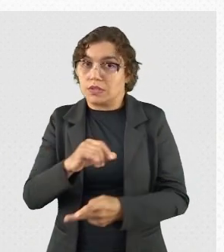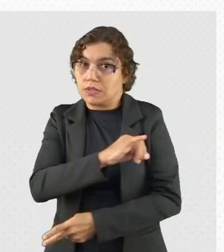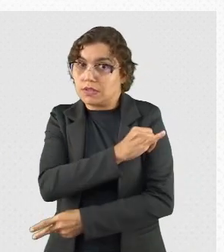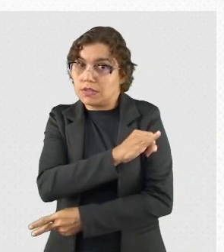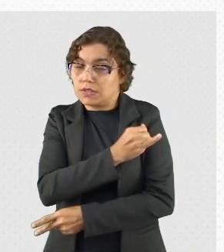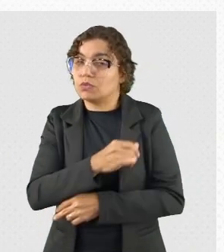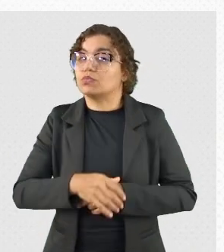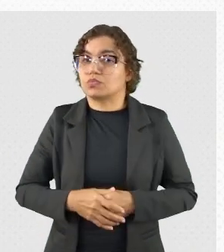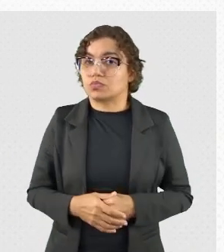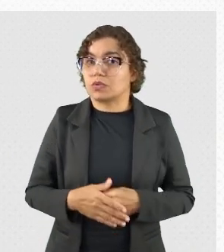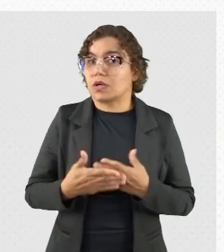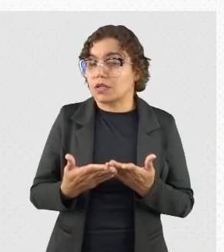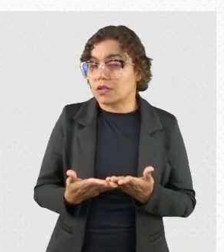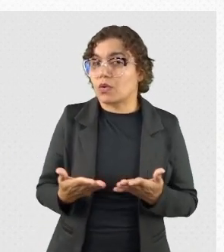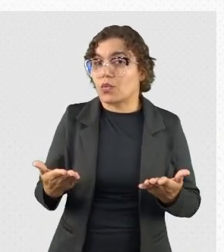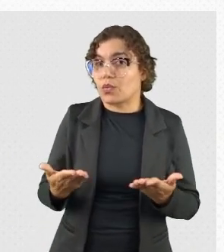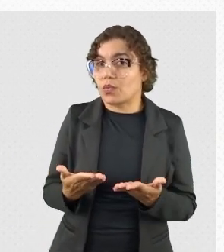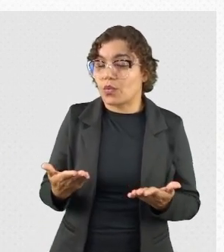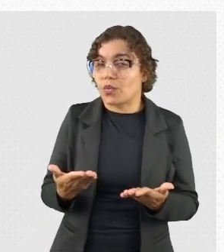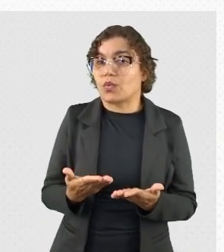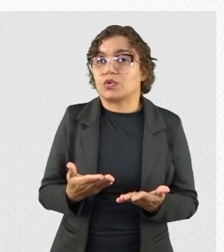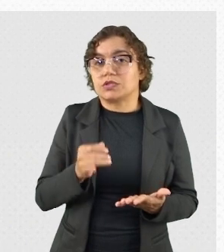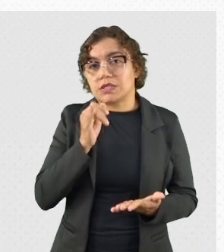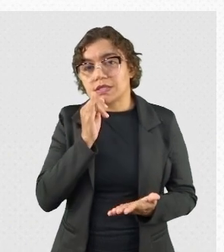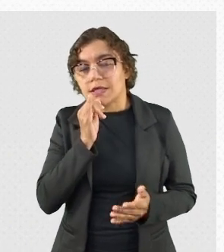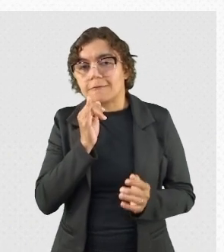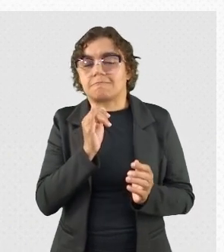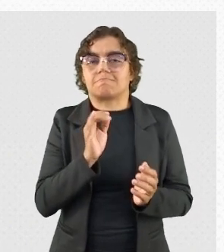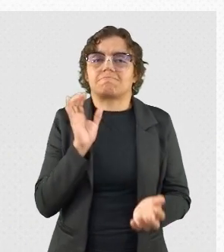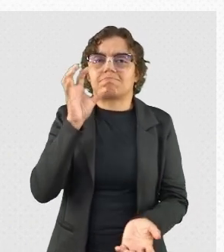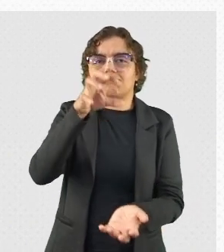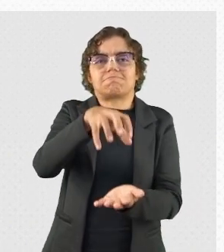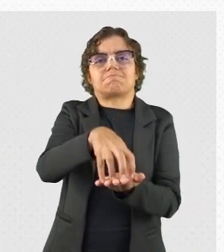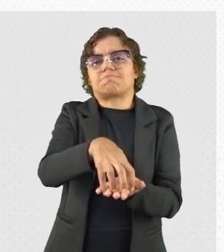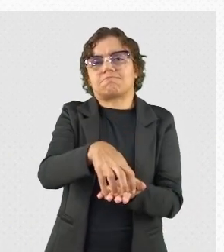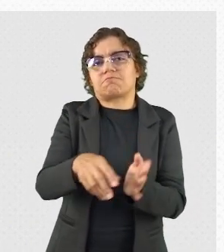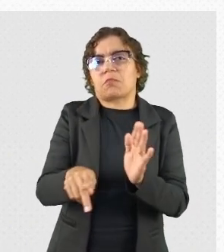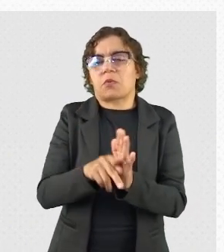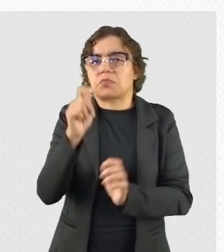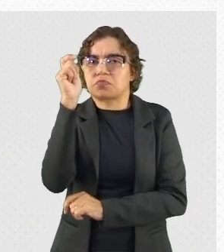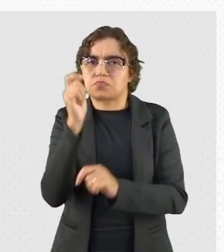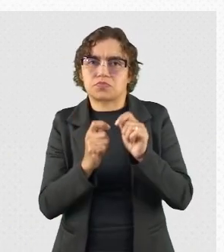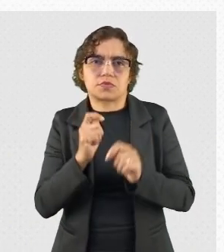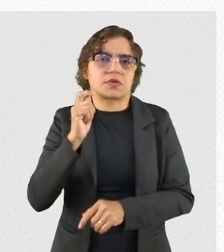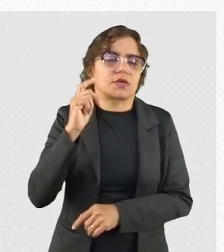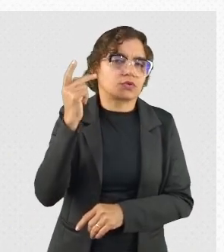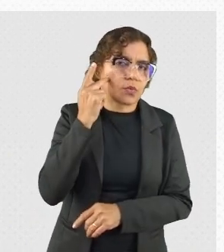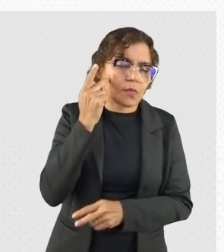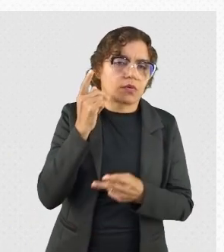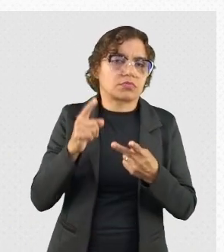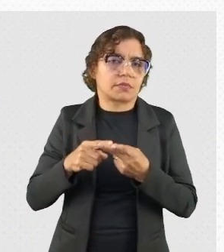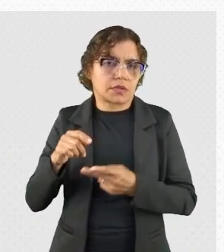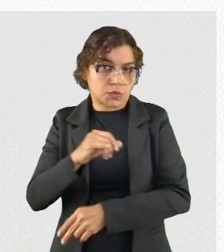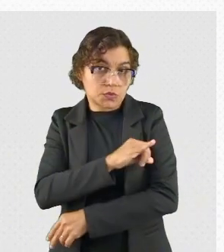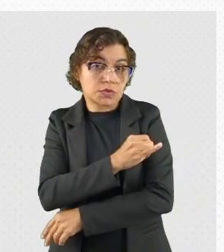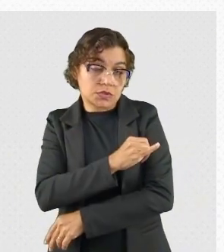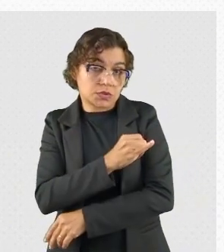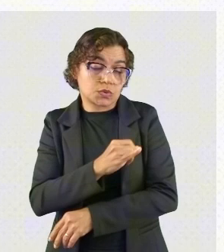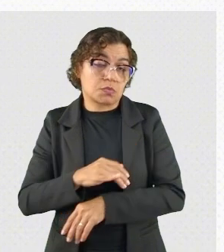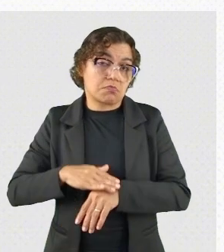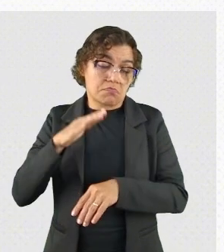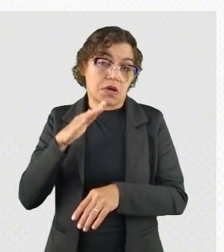Não é à toa que nós temos hoje os centros dessa industrialização brasileira, sendo São Paulo, sendo Rio de Janeiro, gente, tá?